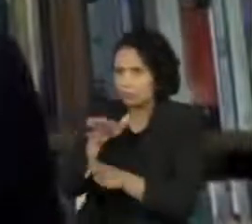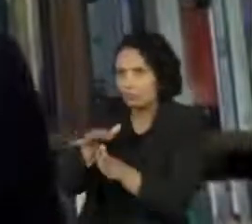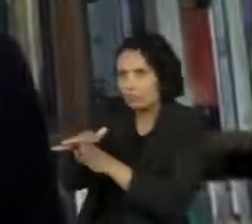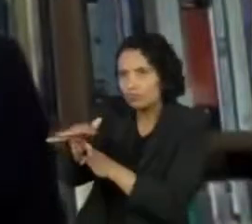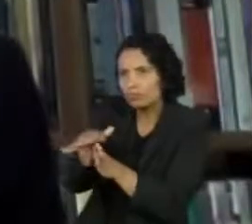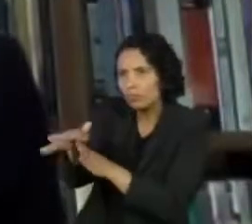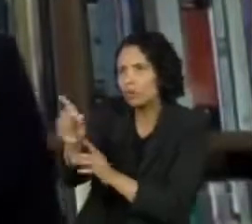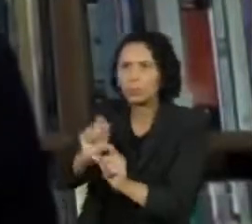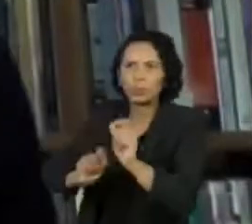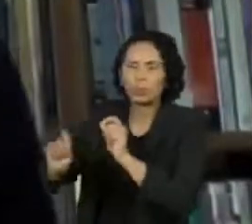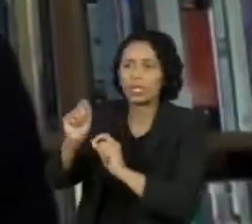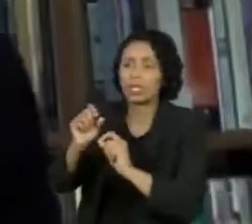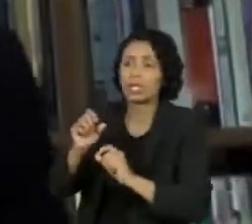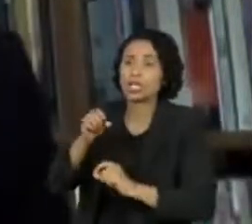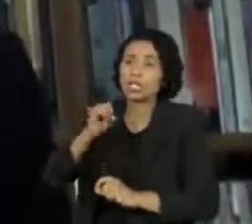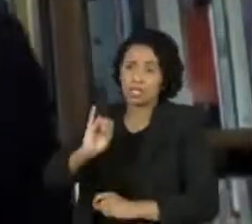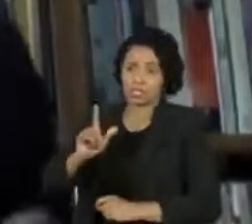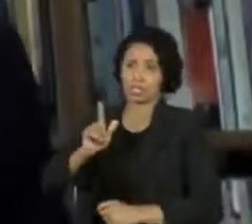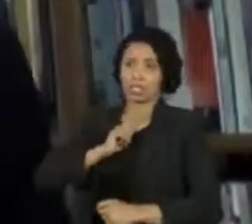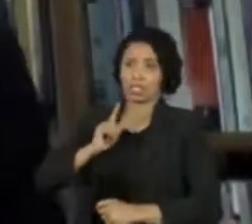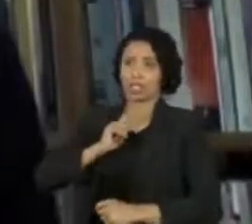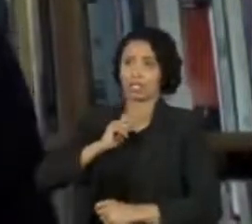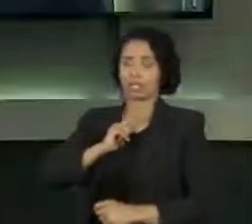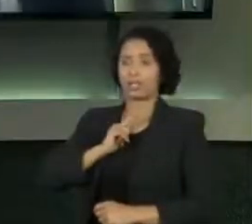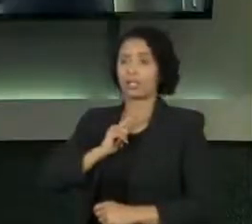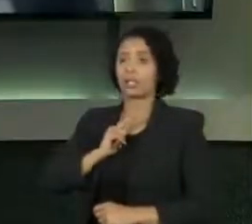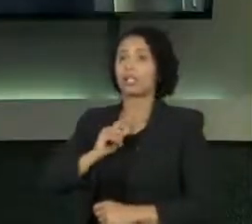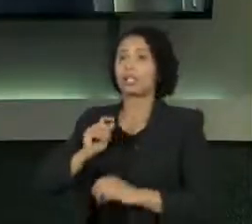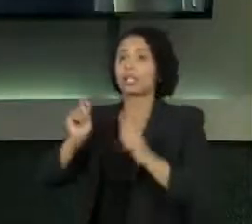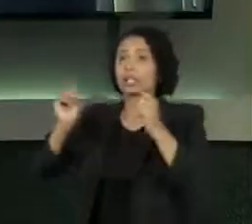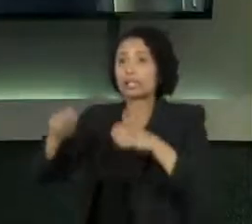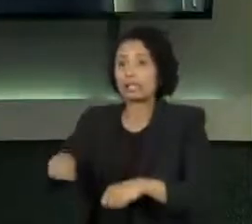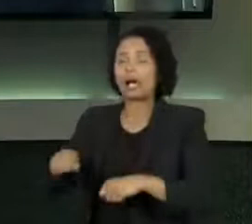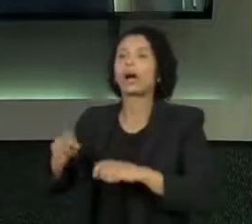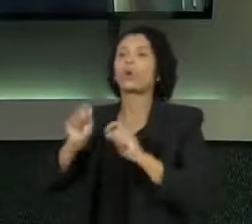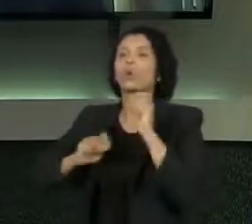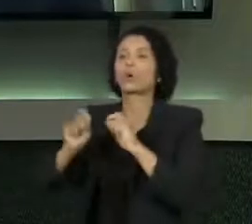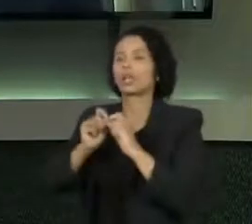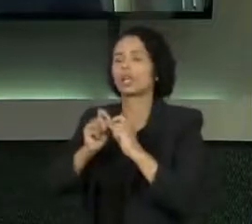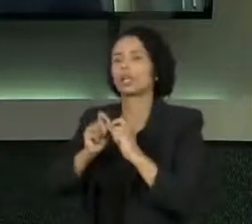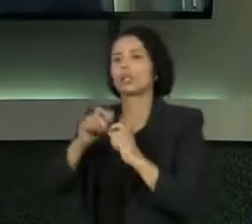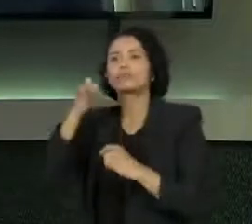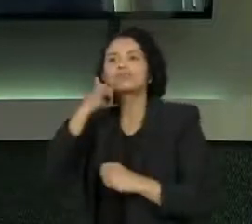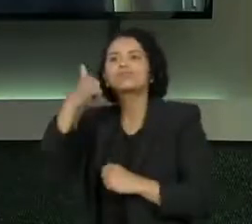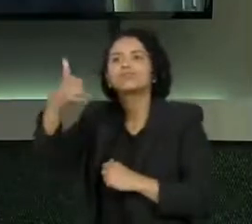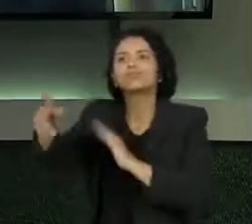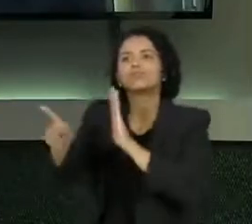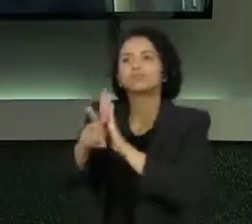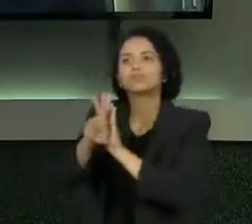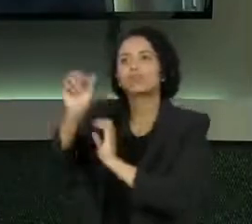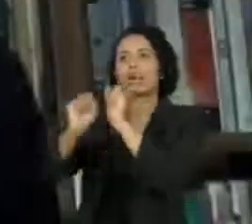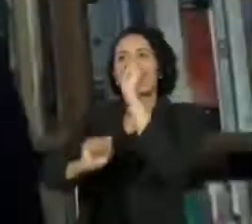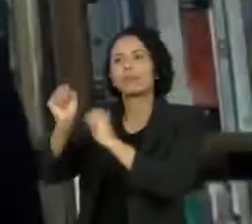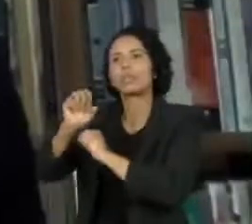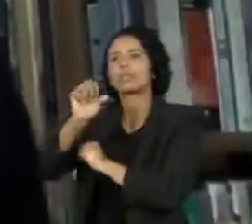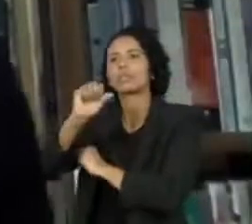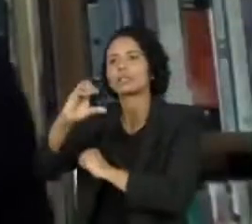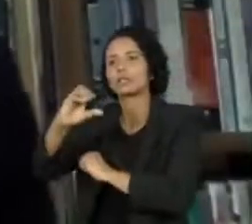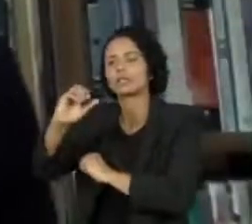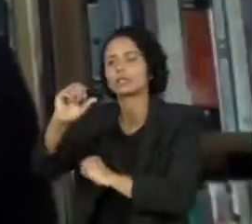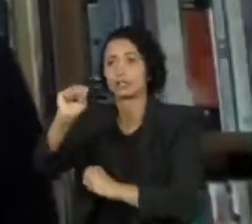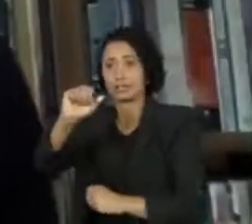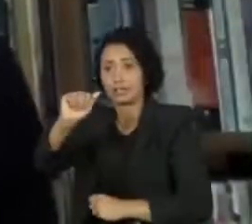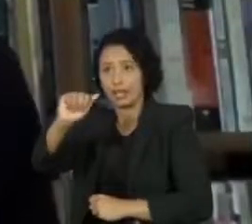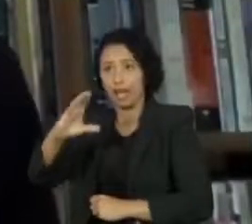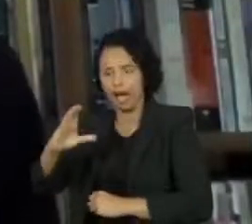boa vontade, né, integridade, a primeira coisa seja contatar a empresa, né, o SAC, a ouvidoria dessa